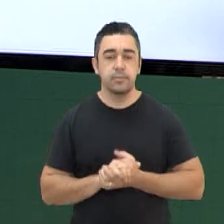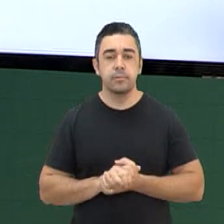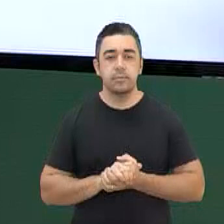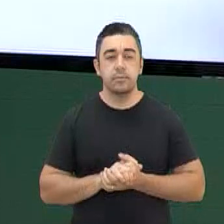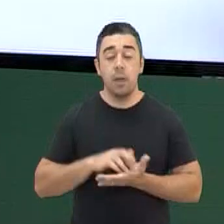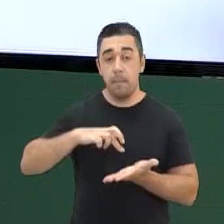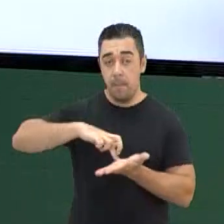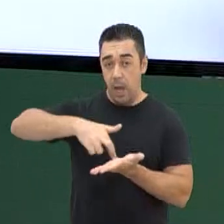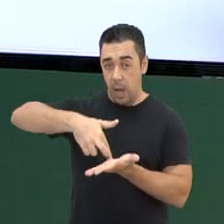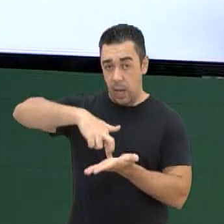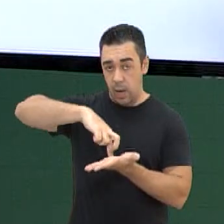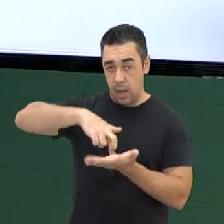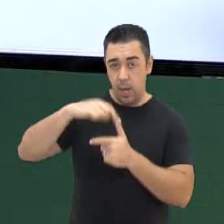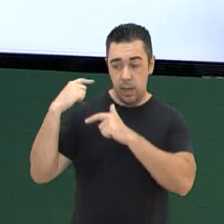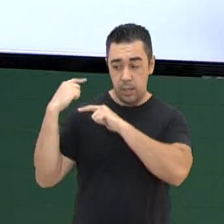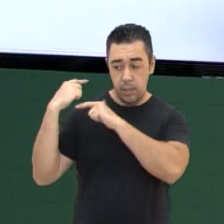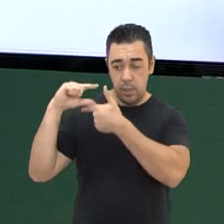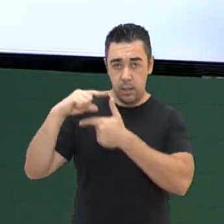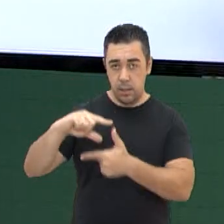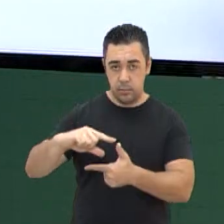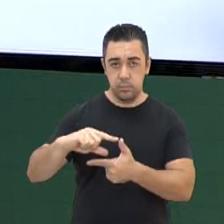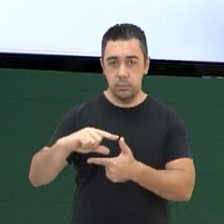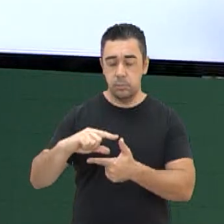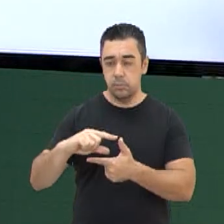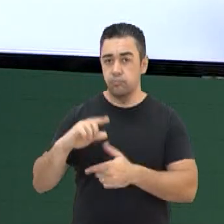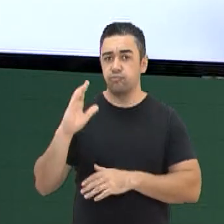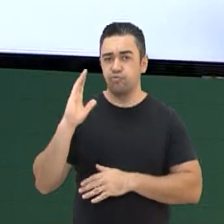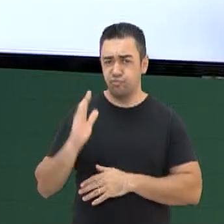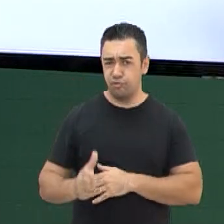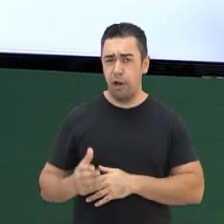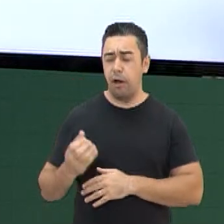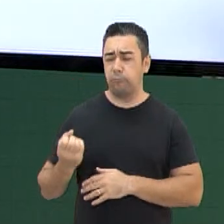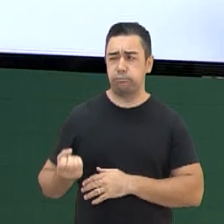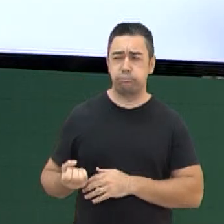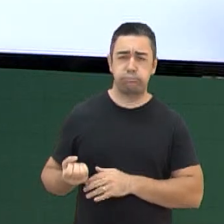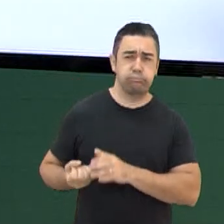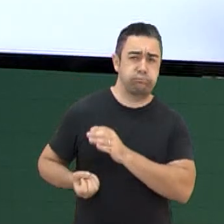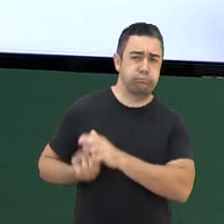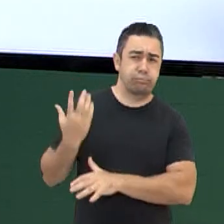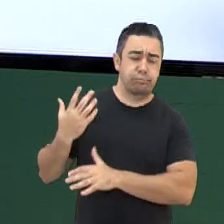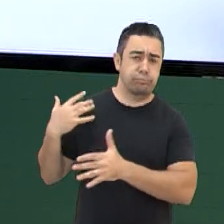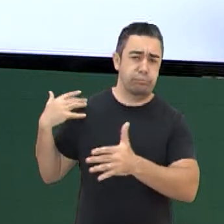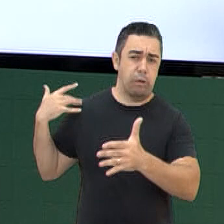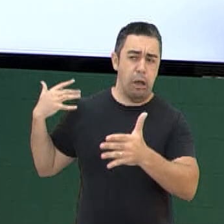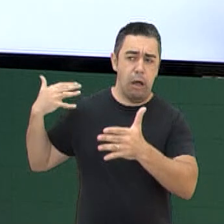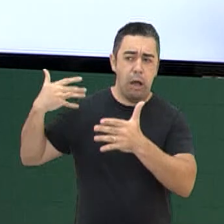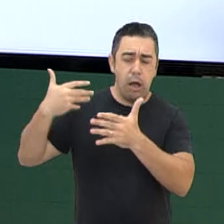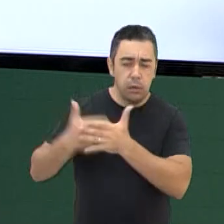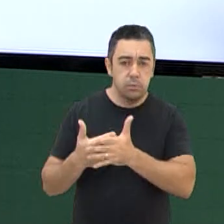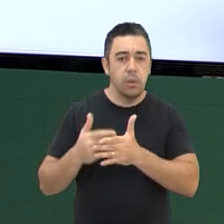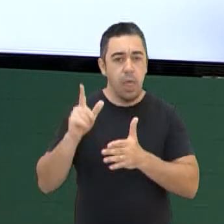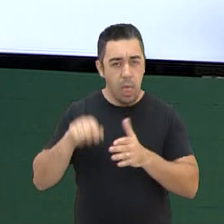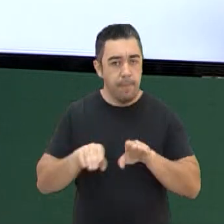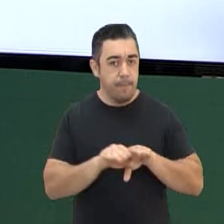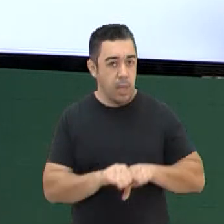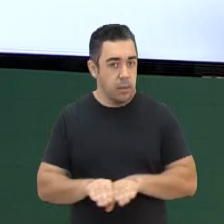Balé clássico, que é uma das danças mais antigas que nós temos, uma dança